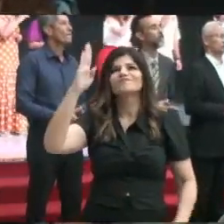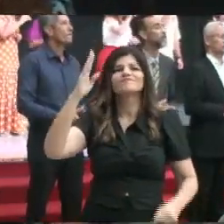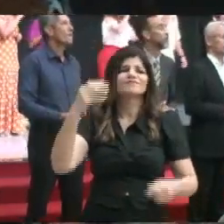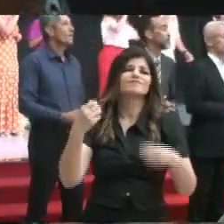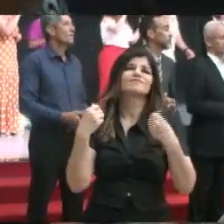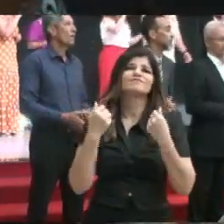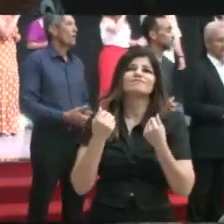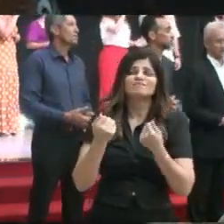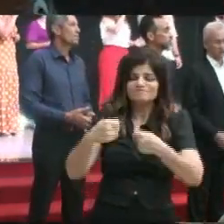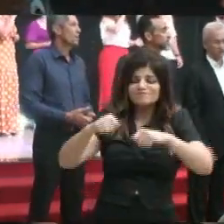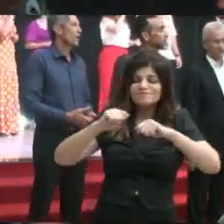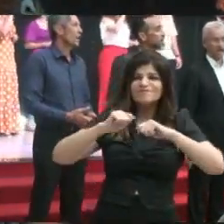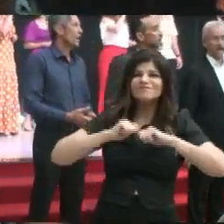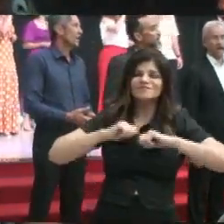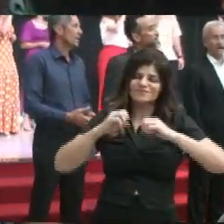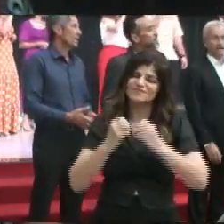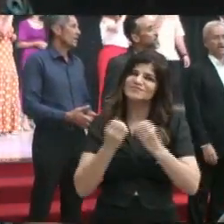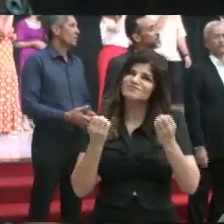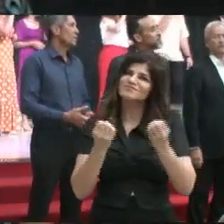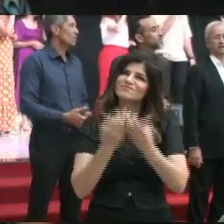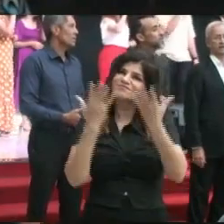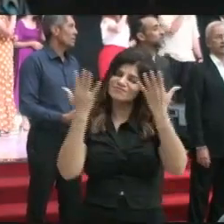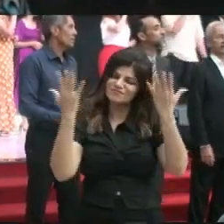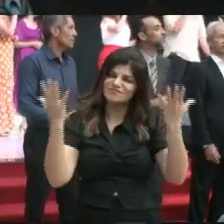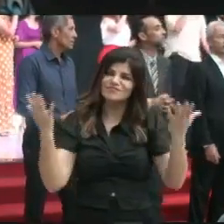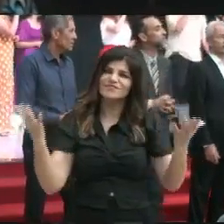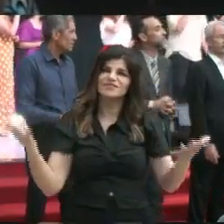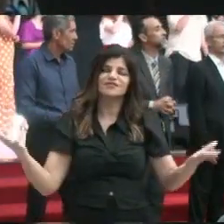maior. Faz um milagre em